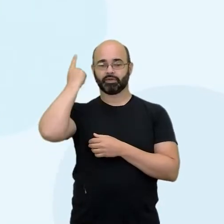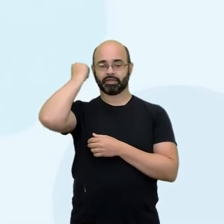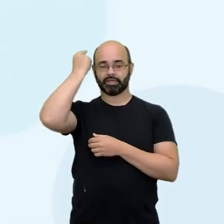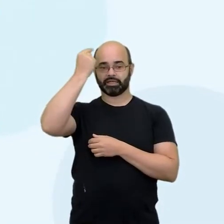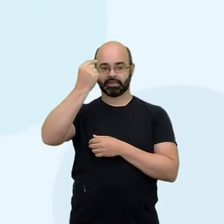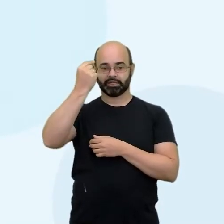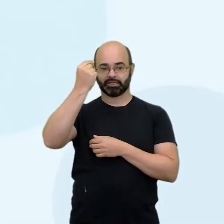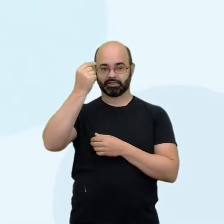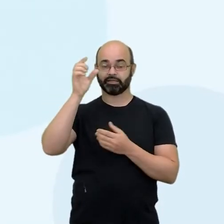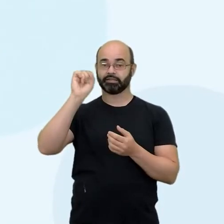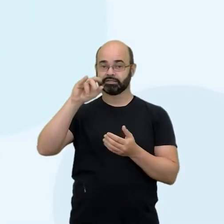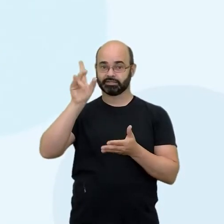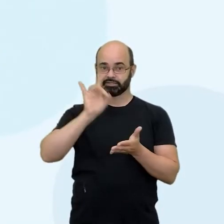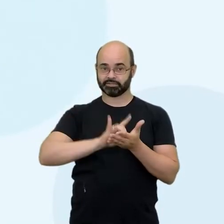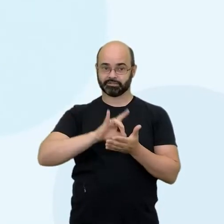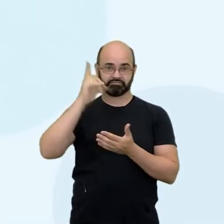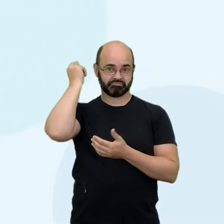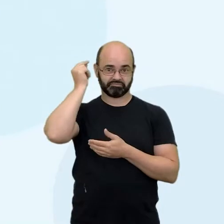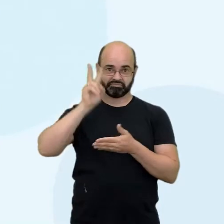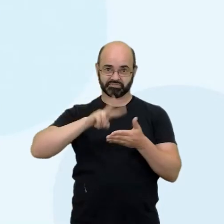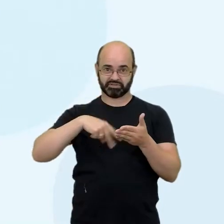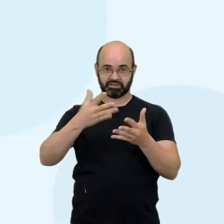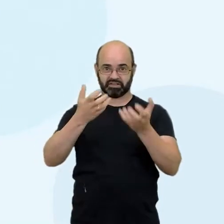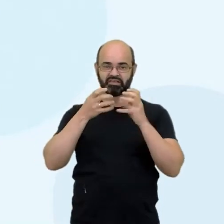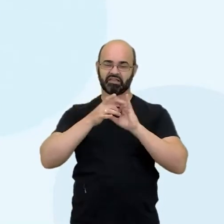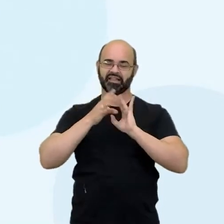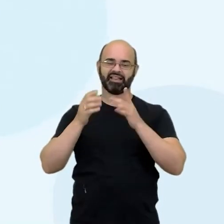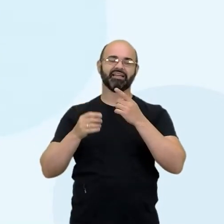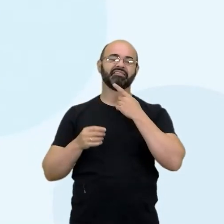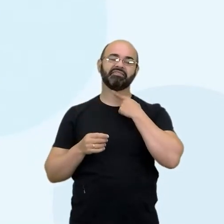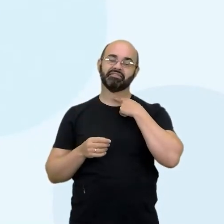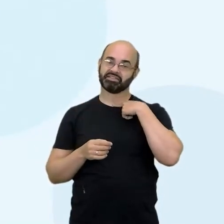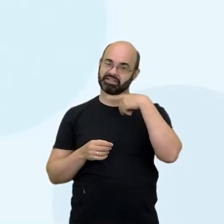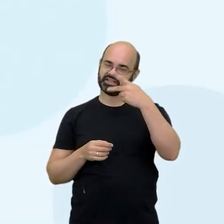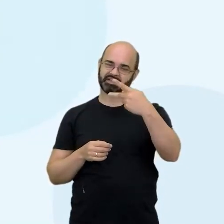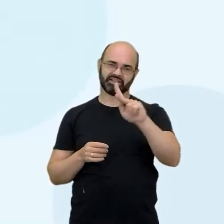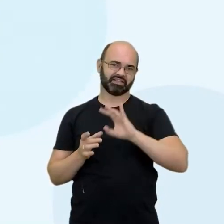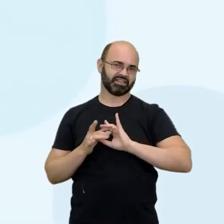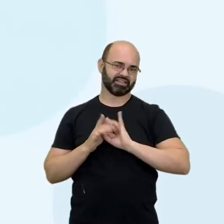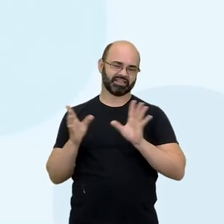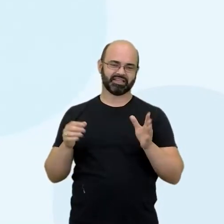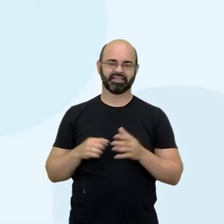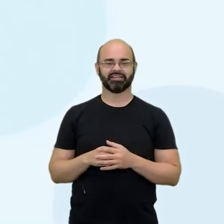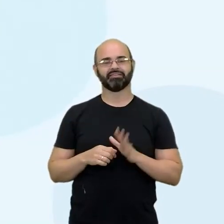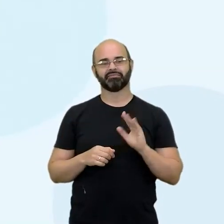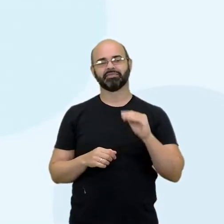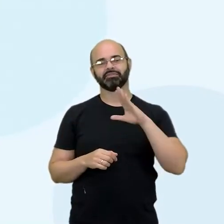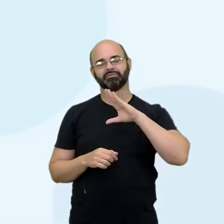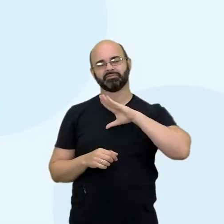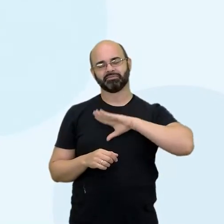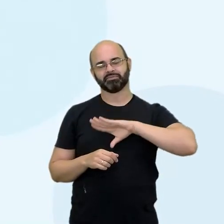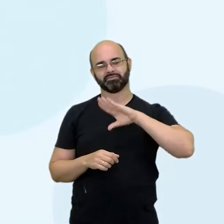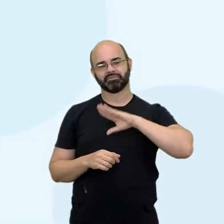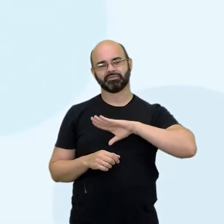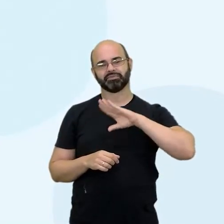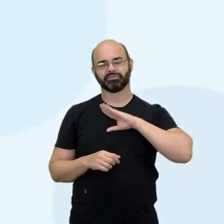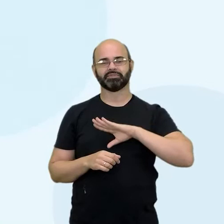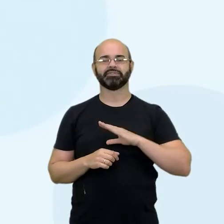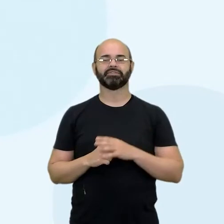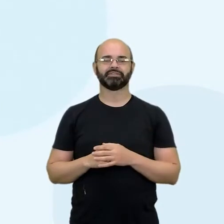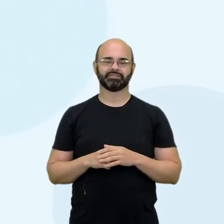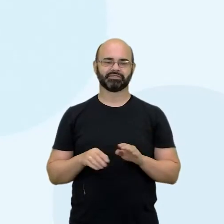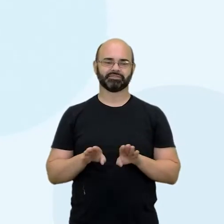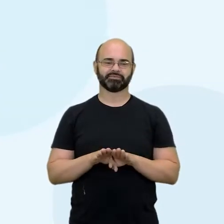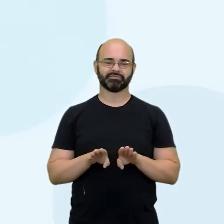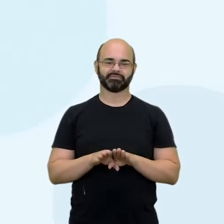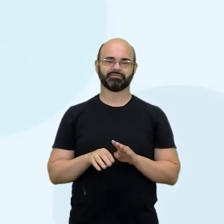ler o original em grego também, fiquem à vontade, né? Mas a gente tem em português e em inglês aqui, né? Então tem